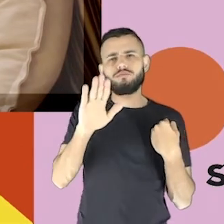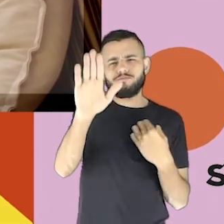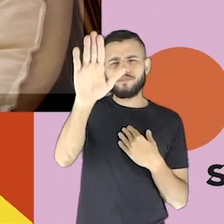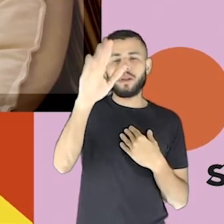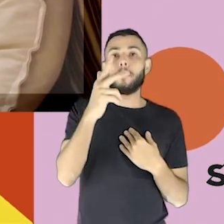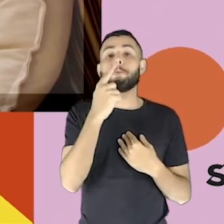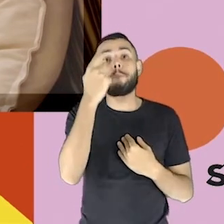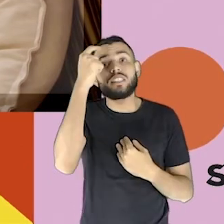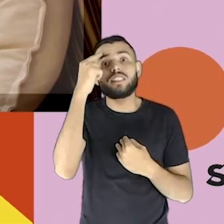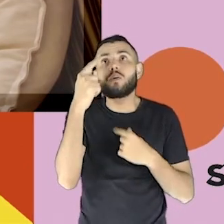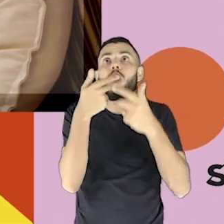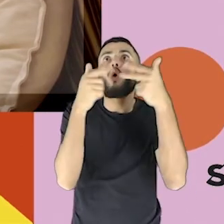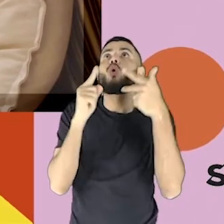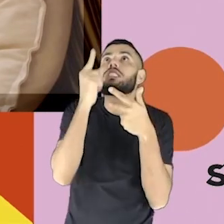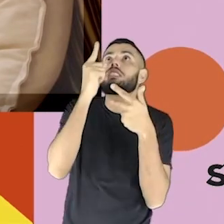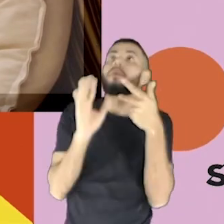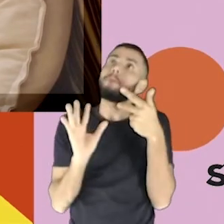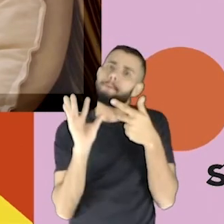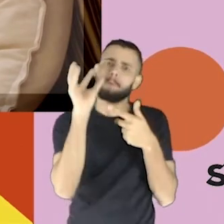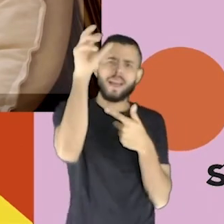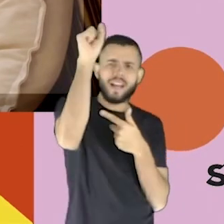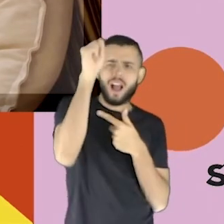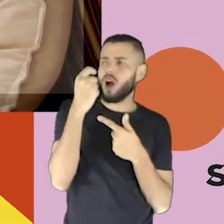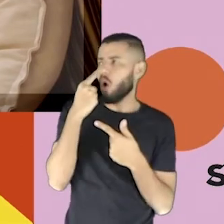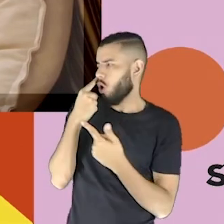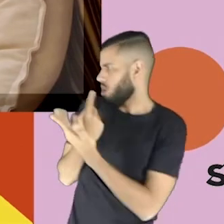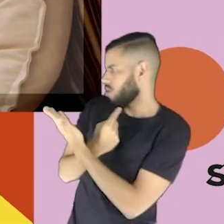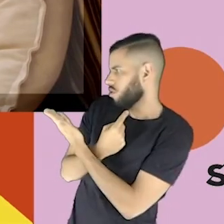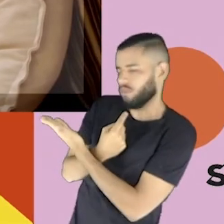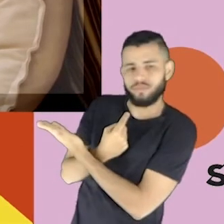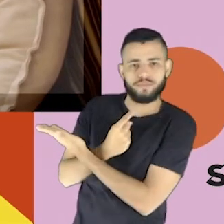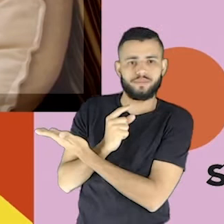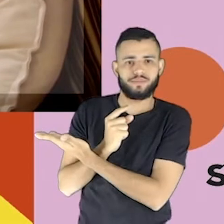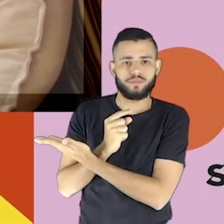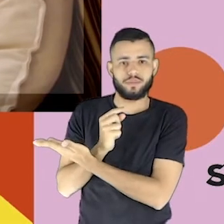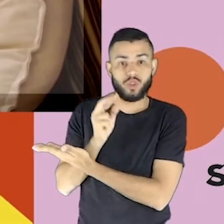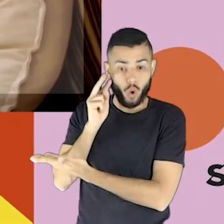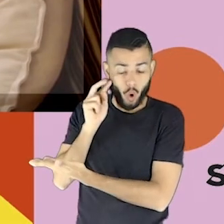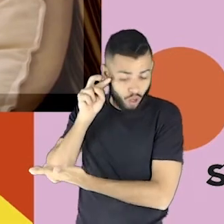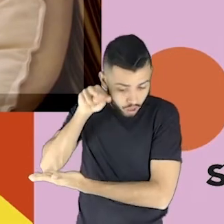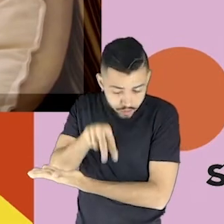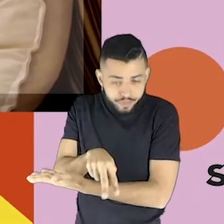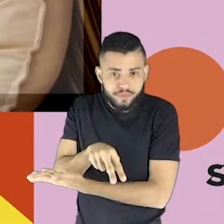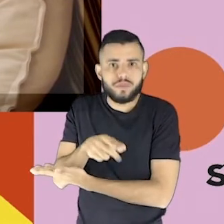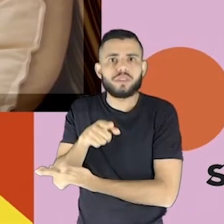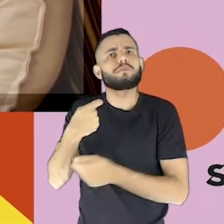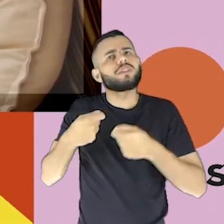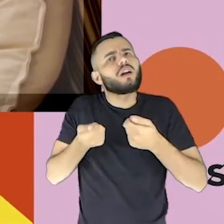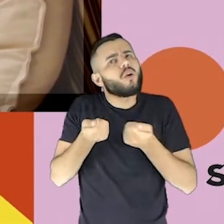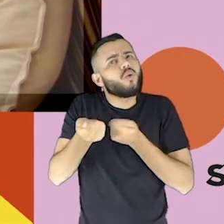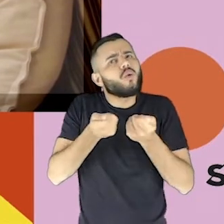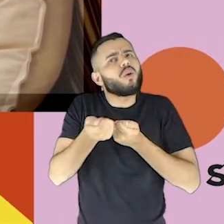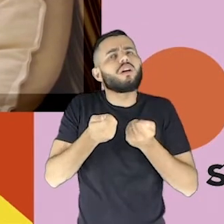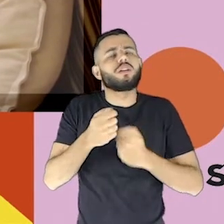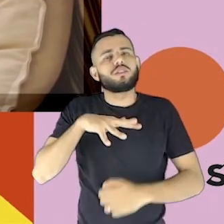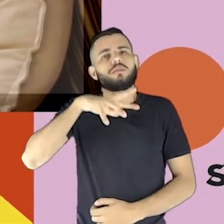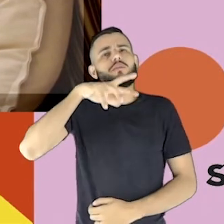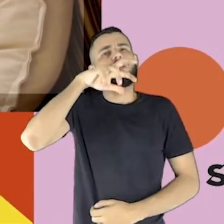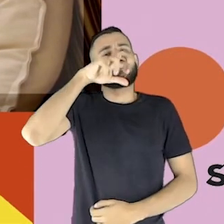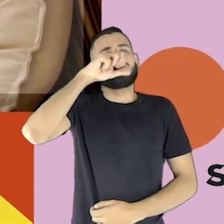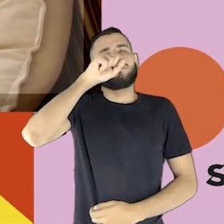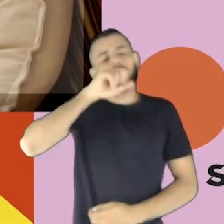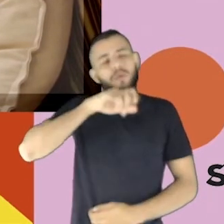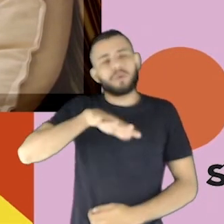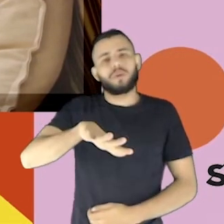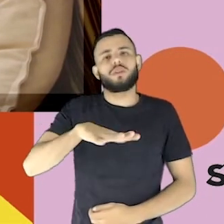pegar algo lá na frente e o pé aqui lá atrás. E olha para o chão ainda. O mais legal é manter o equilíbrio na respiração e nos seus pensamentos. Que a gente